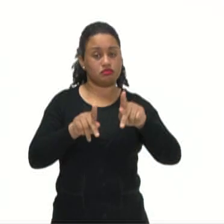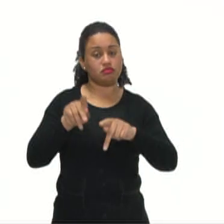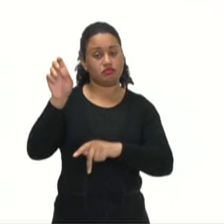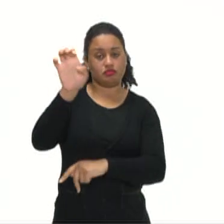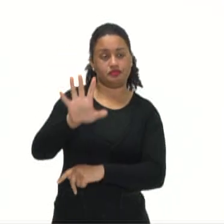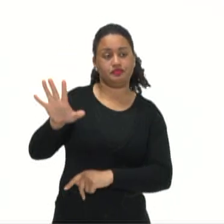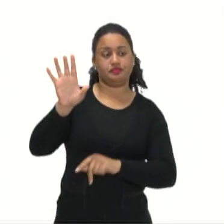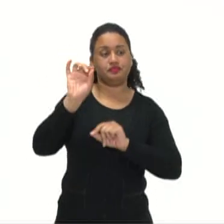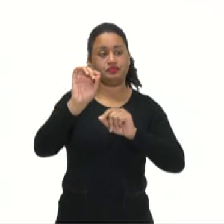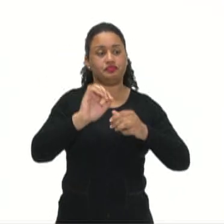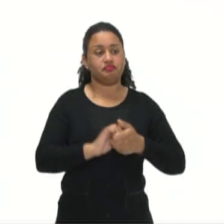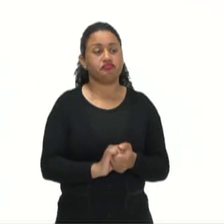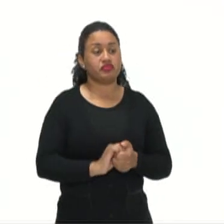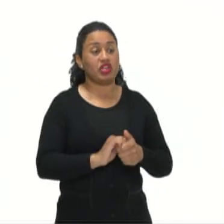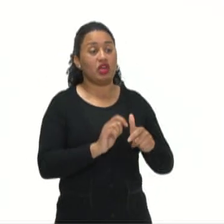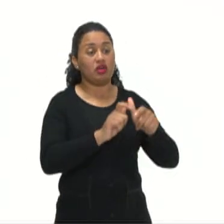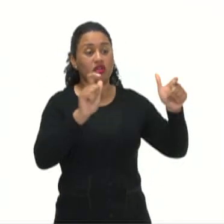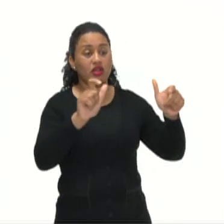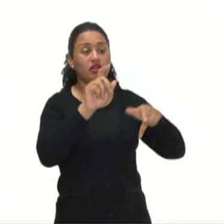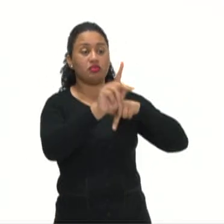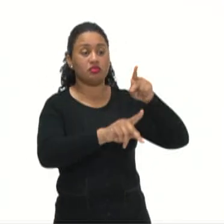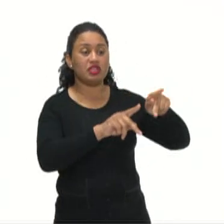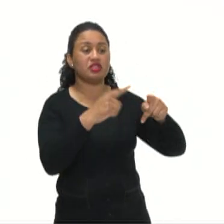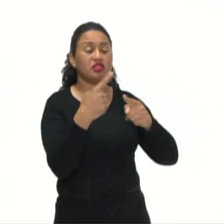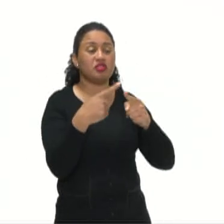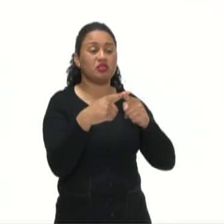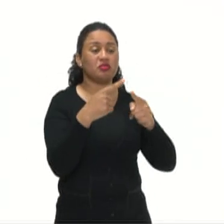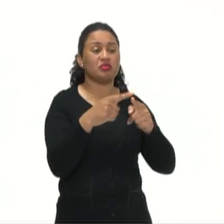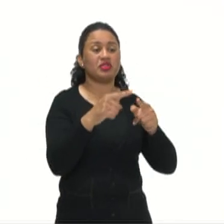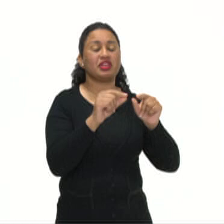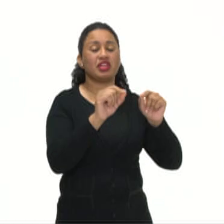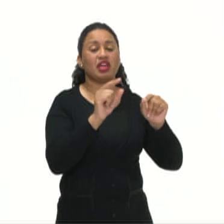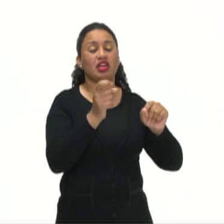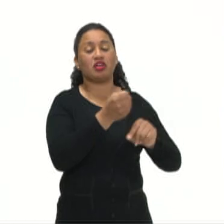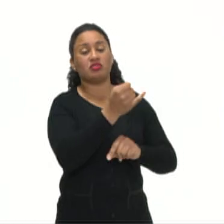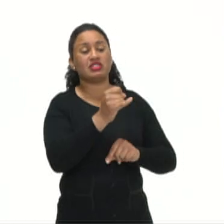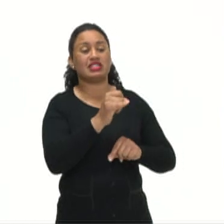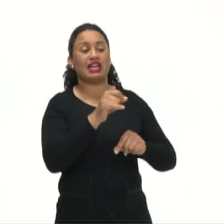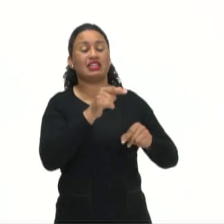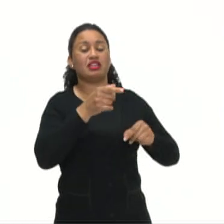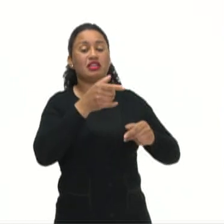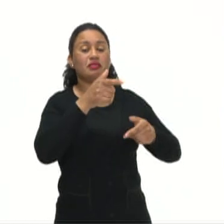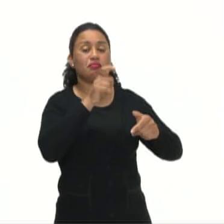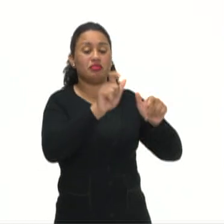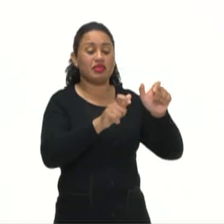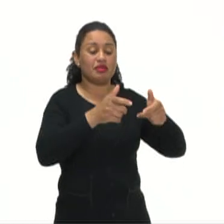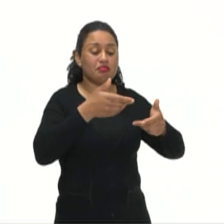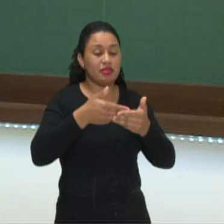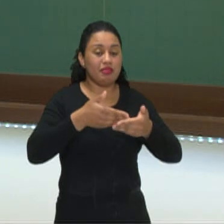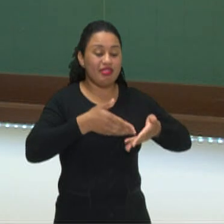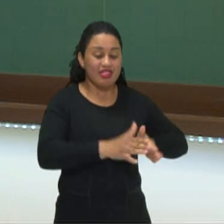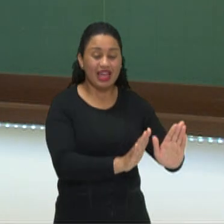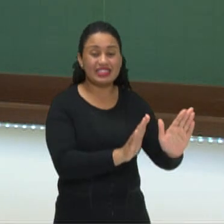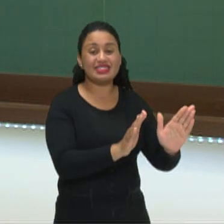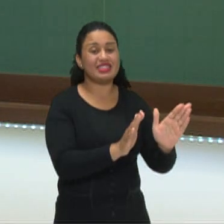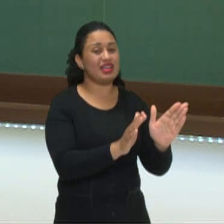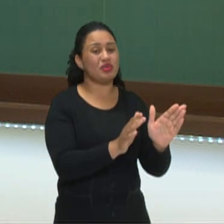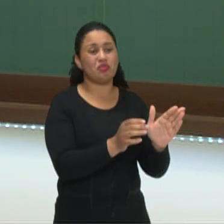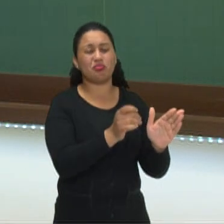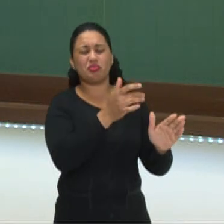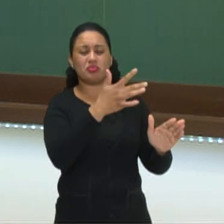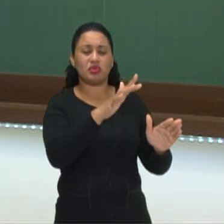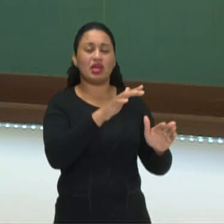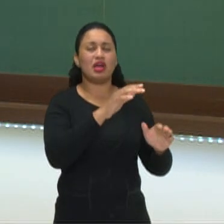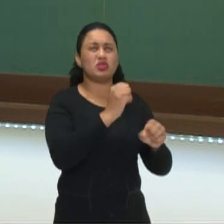Baixos níveis de crescimento populacional decorrentes da queda na taxa de natalidade. É aquilo que eu havia falado antes. Ali por volta dos